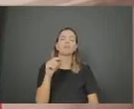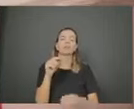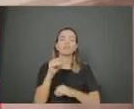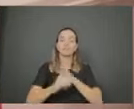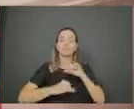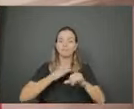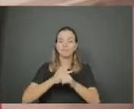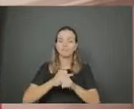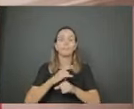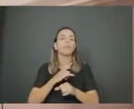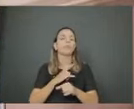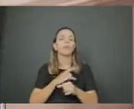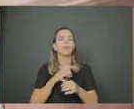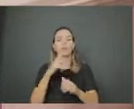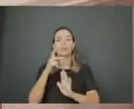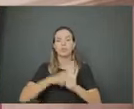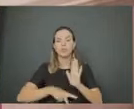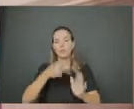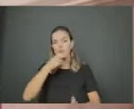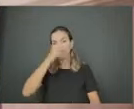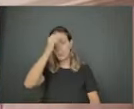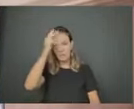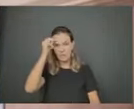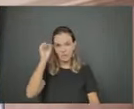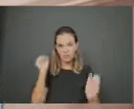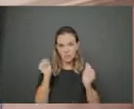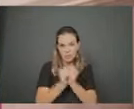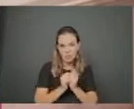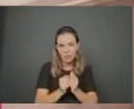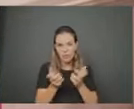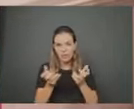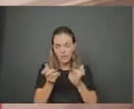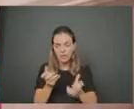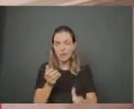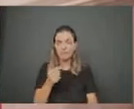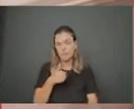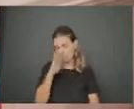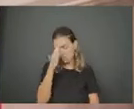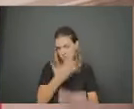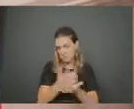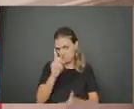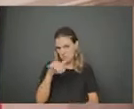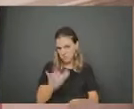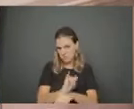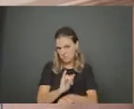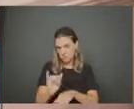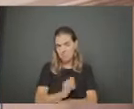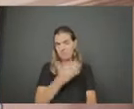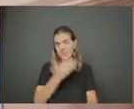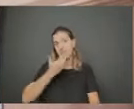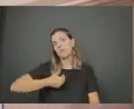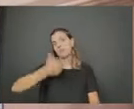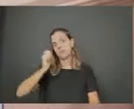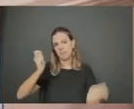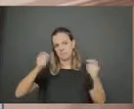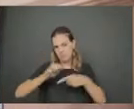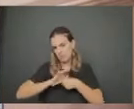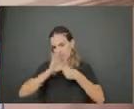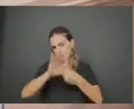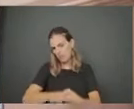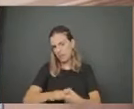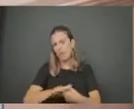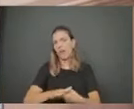Rafael Greca, da implantação da muralha digital, que eu acredito ser uma baita de uma ferramenta no auxílio ao policiamento, de certa